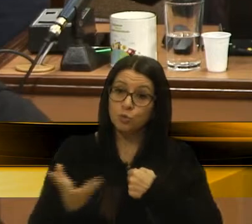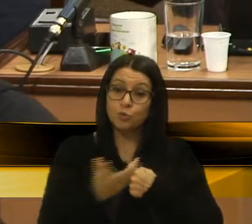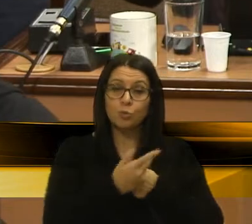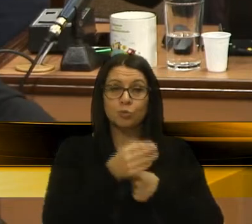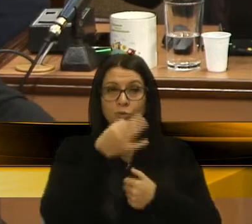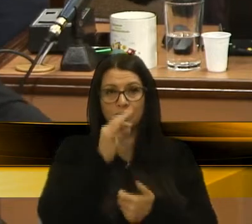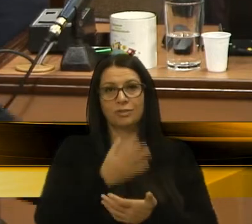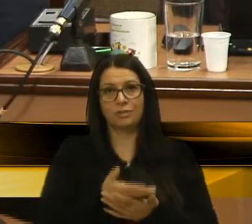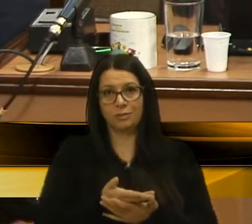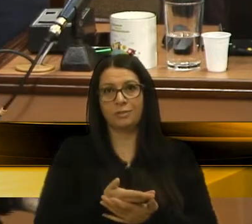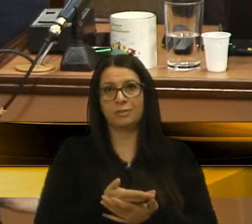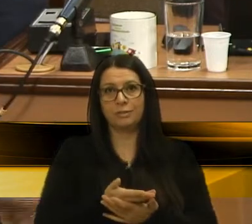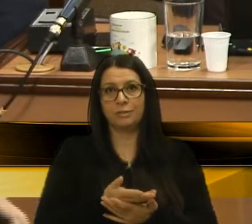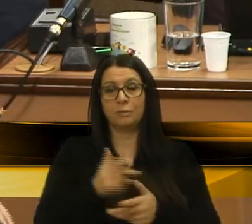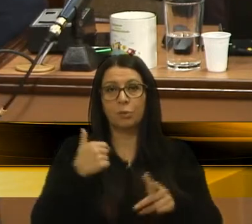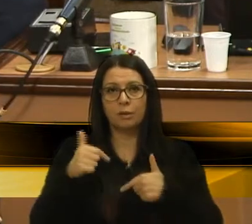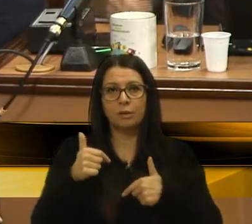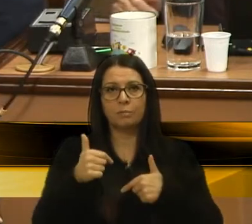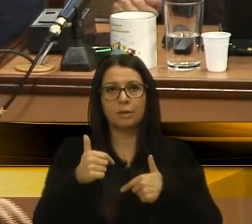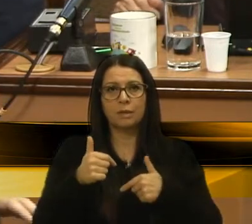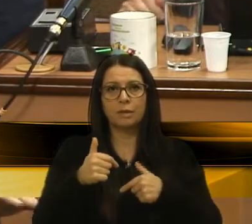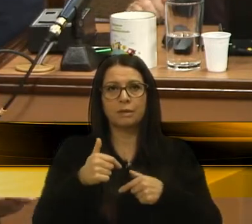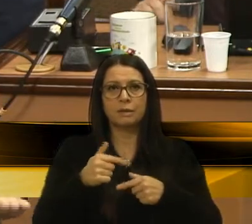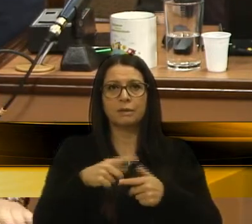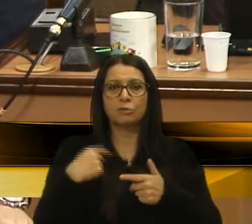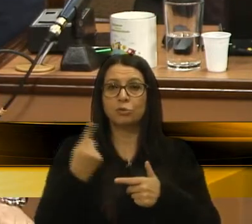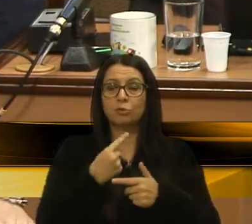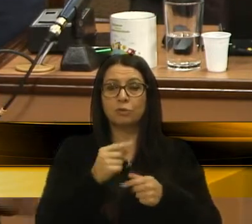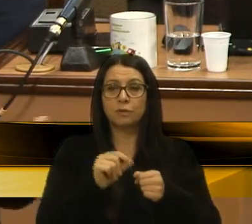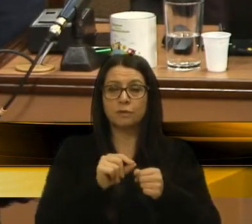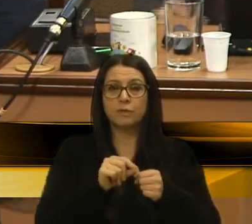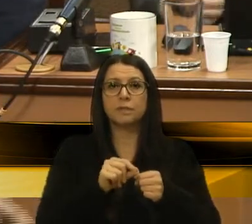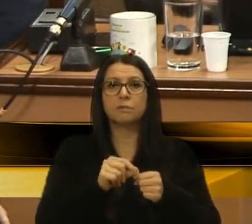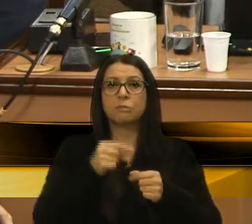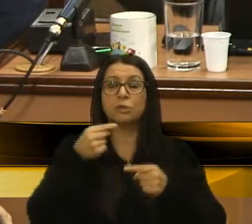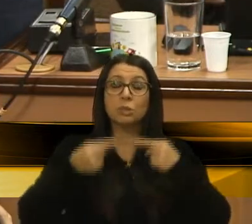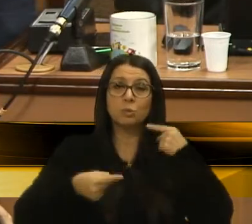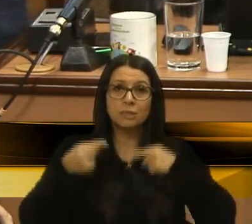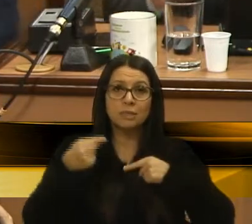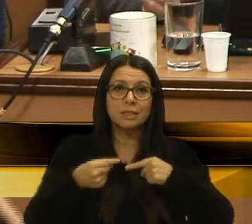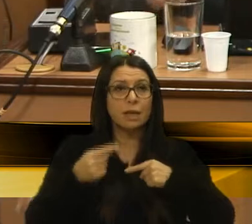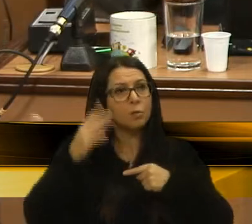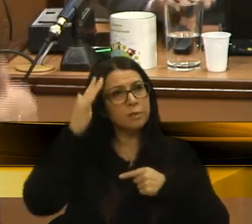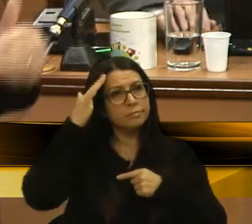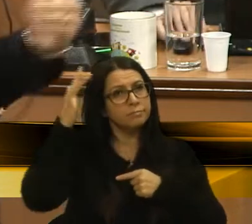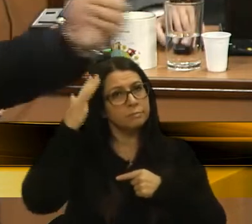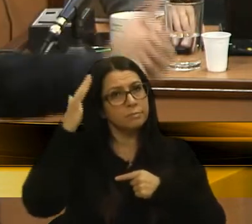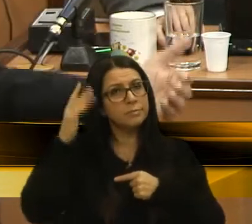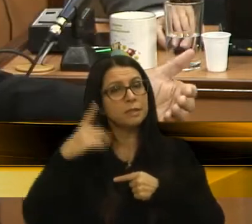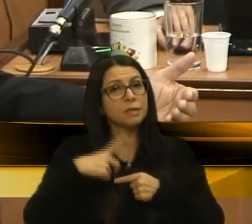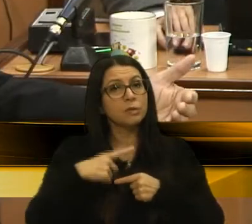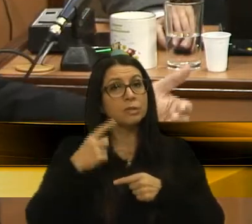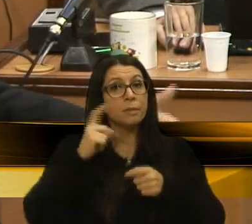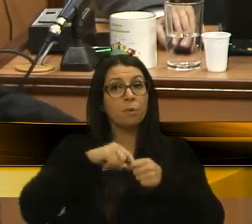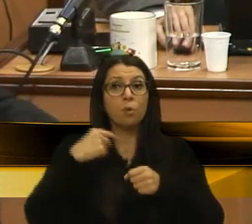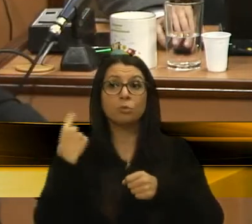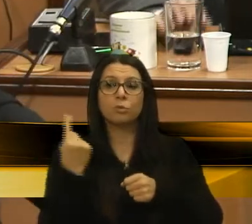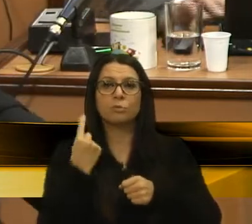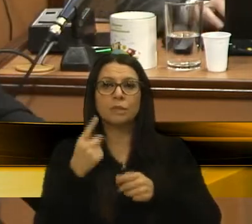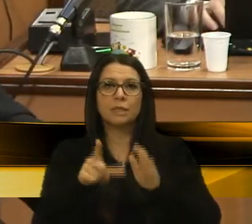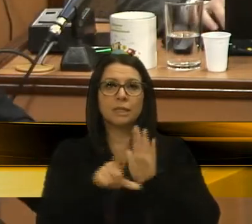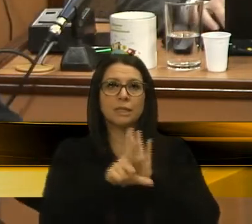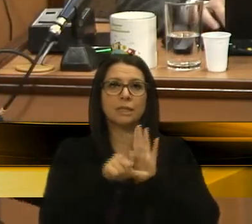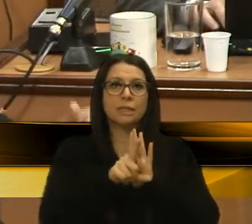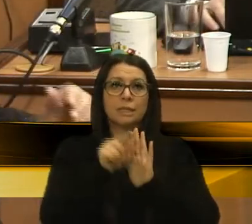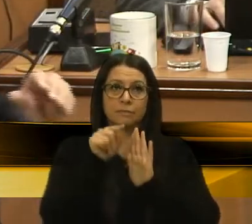Caxias do Sul. Pelo trabalho de fôlego que nós fizemos, né, pela discussão, essa reflexão, nós temos autonomia, a lei orgânica nos